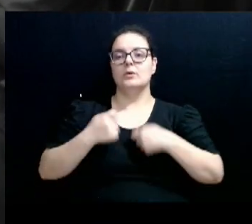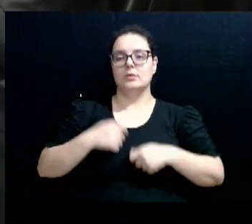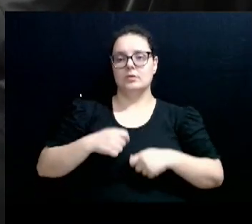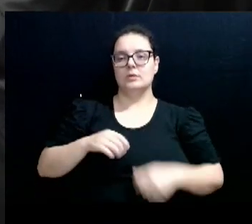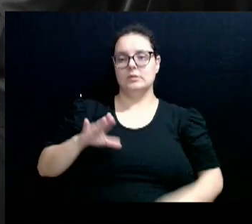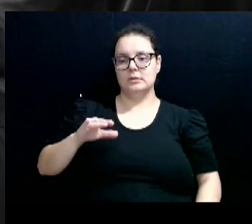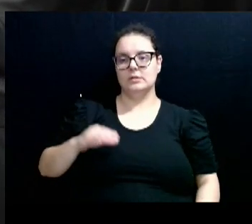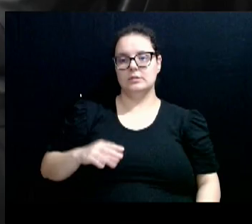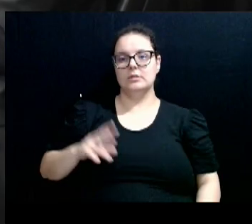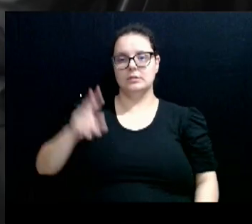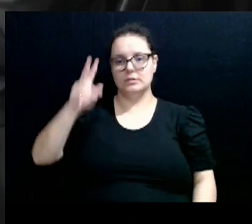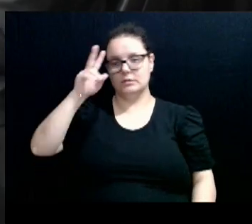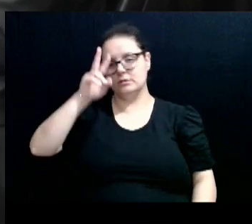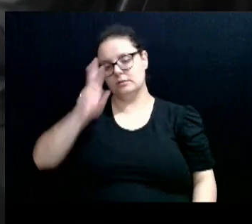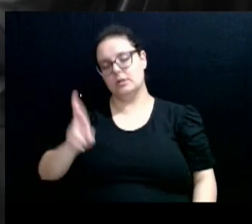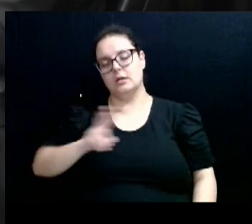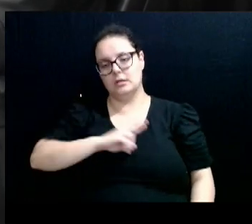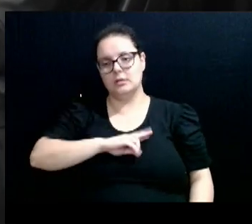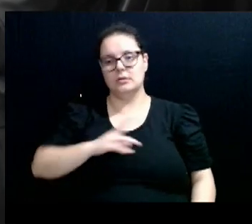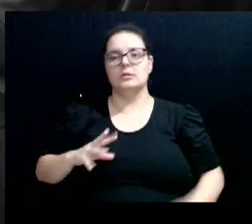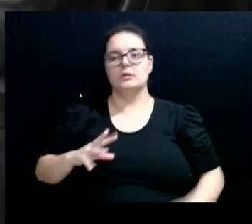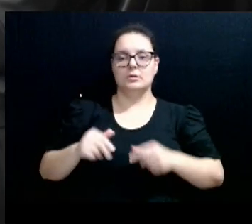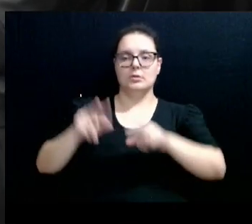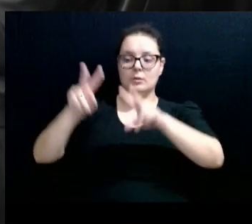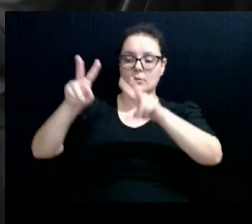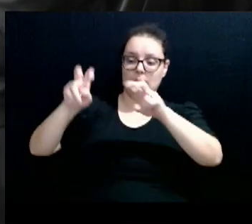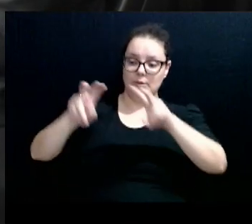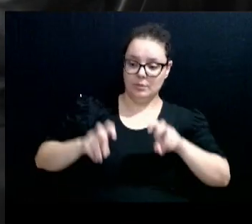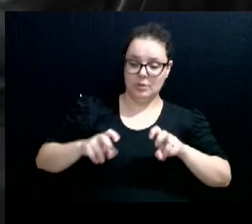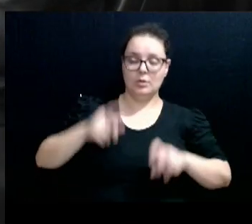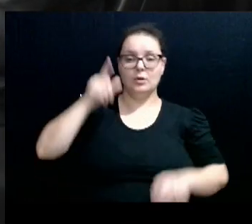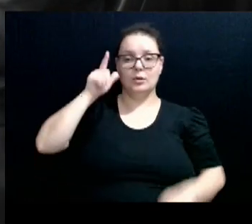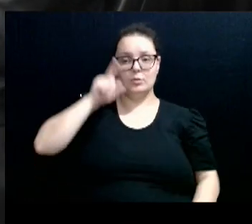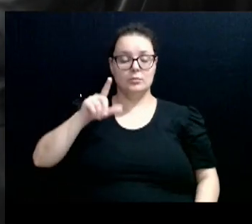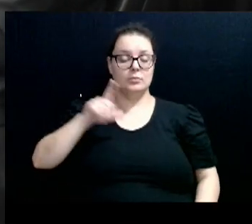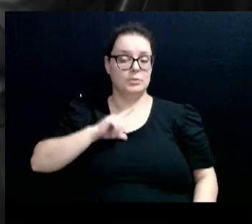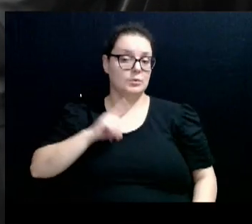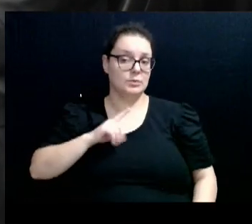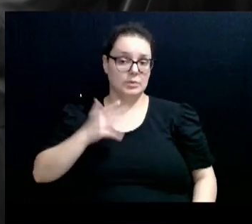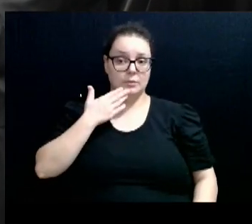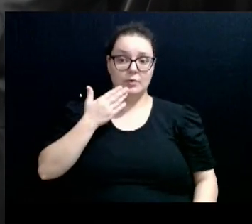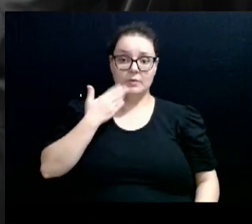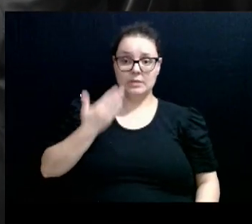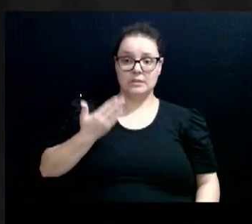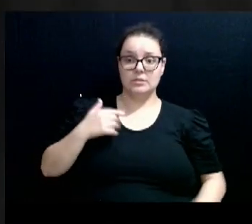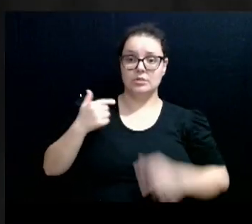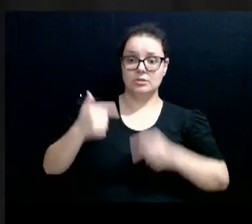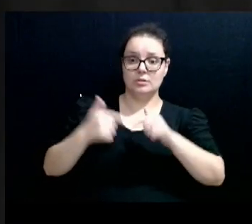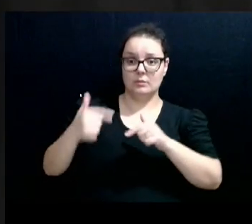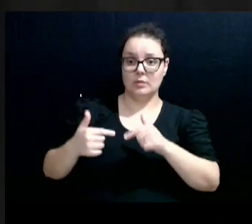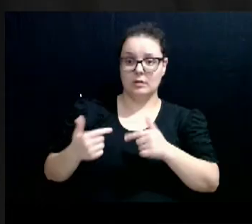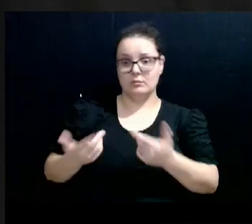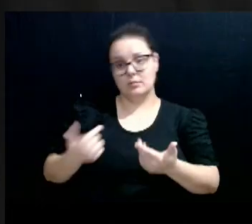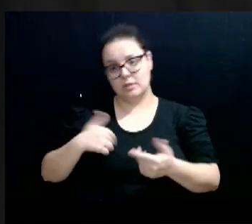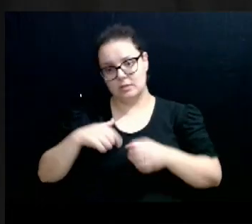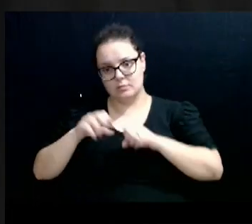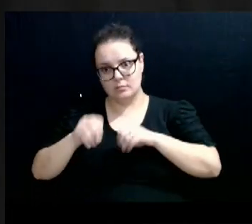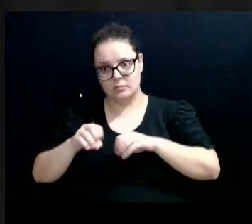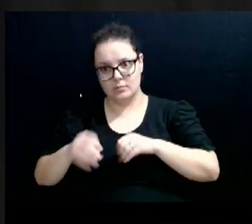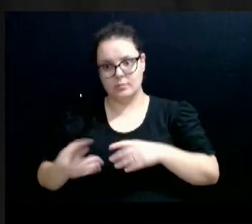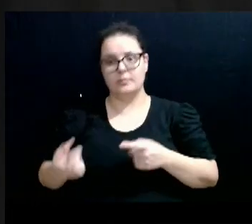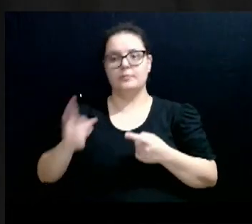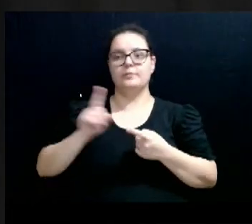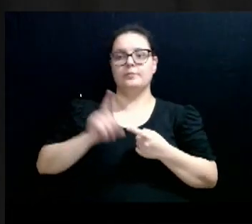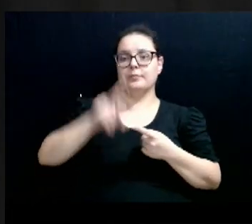são todas temáticas que eu consigo ter uma certa facilidade de trabalhar. Mas eu dou aula de história